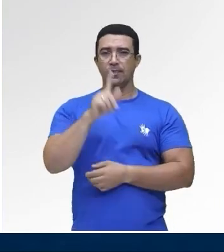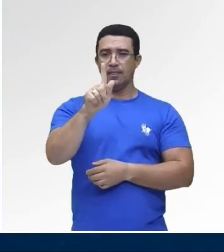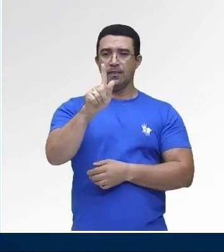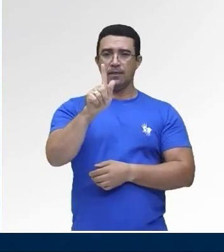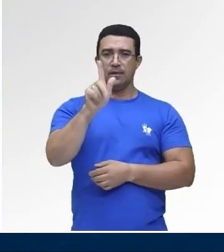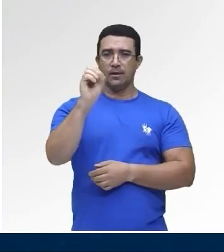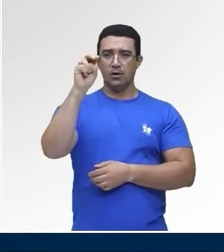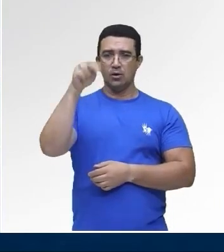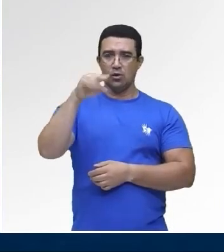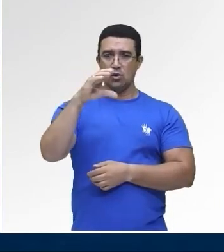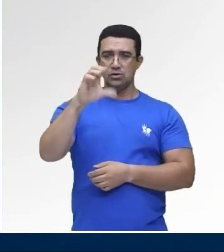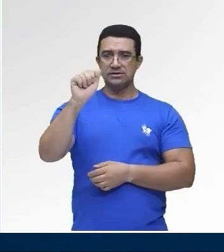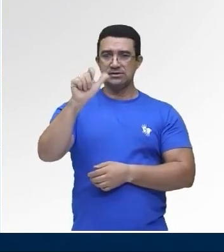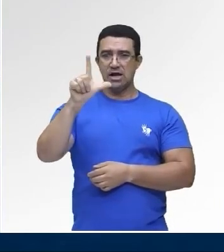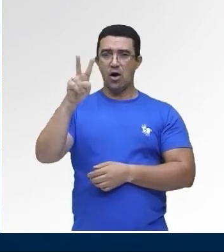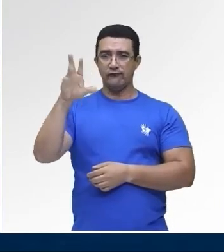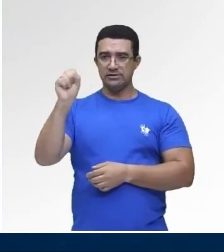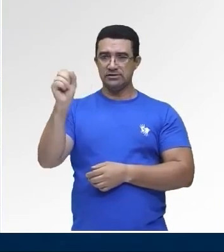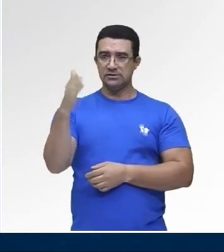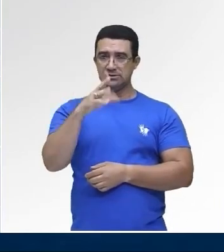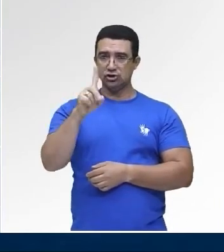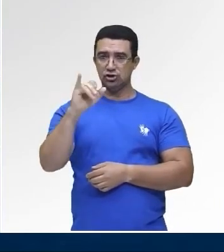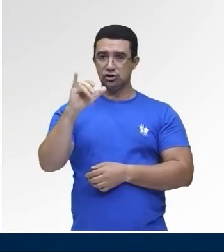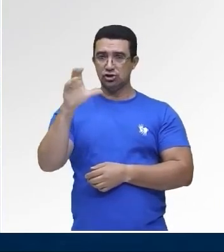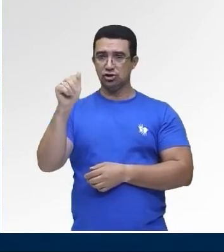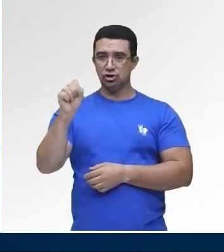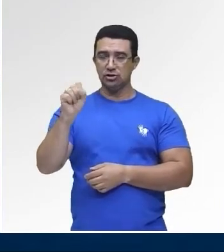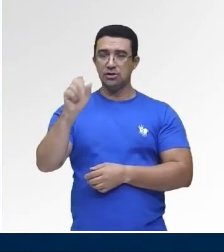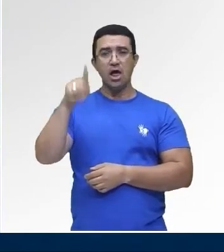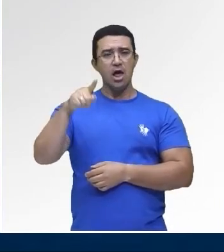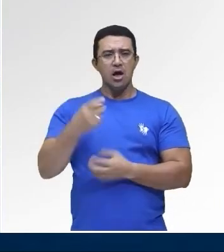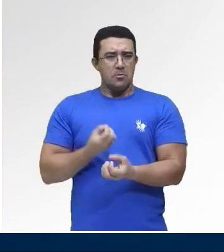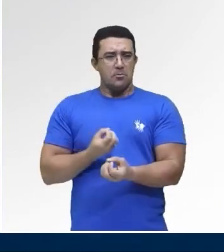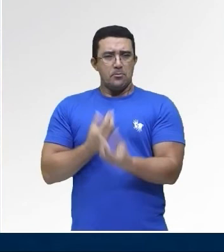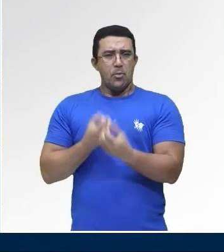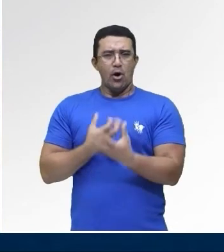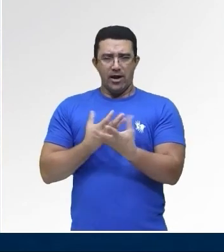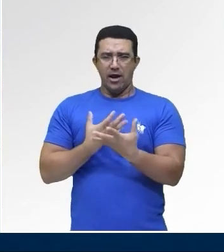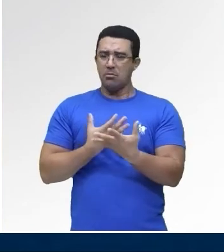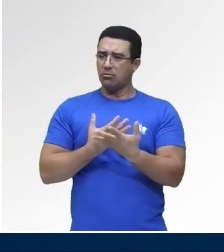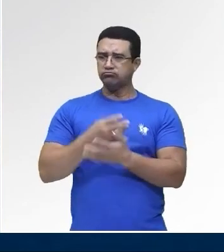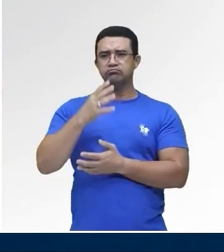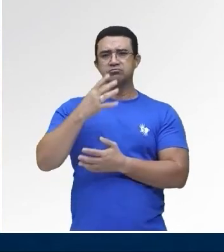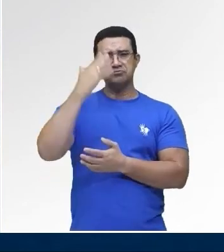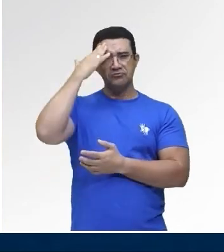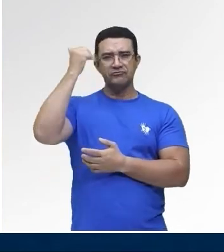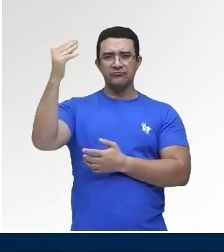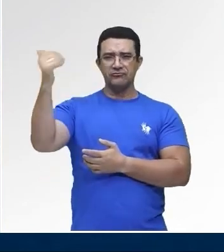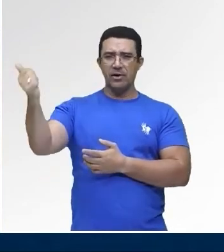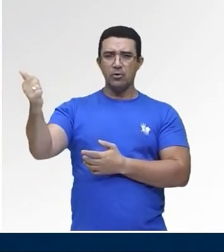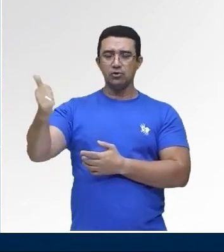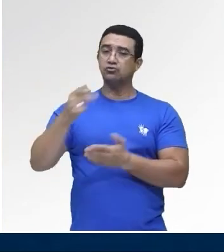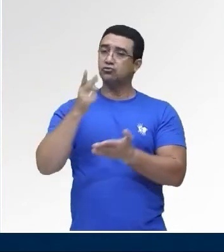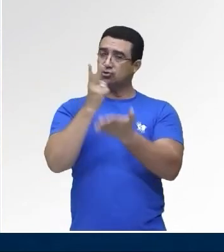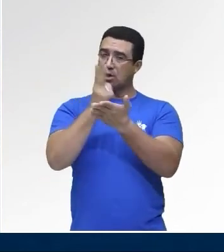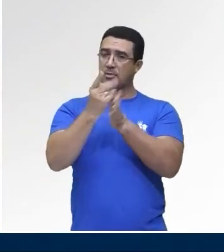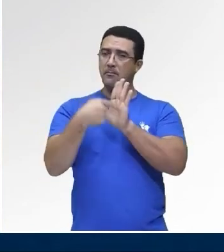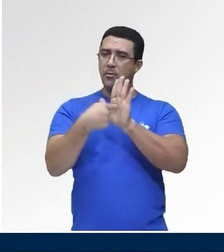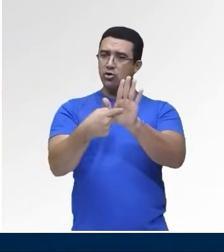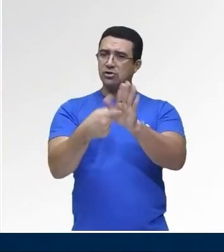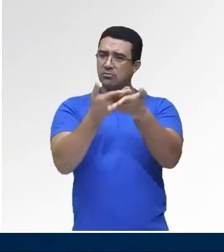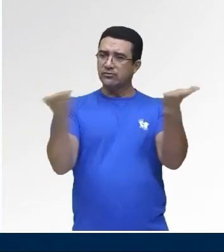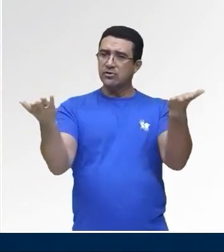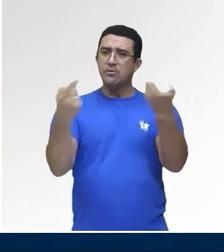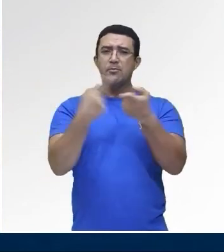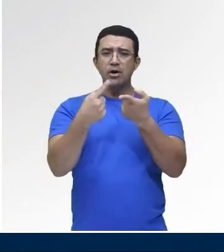Dias, né? Canção do Exílio, que é um poema muito conhecido, e a gente sempre traz ele para mostrar para vocês, porque o